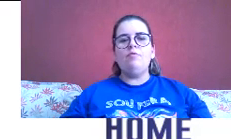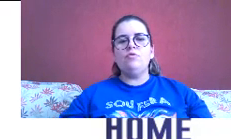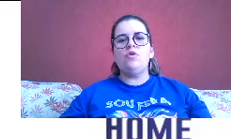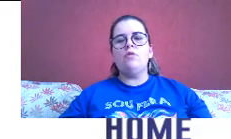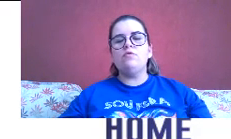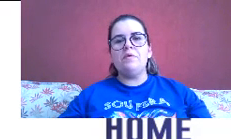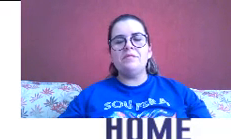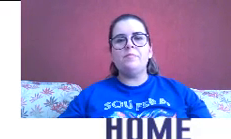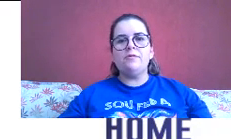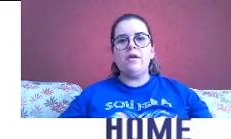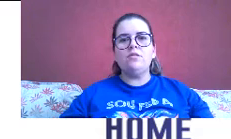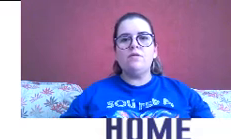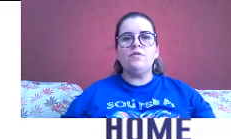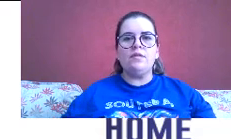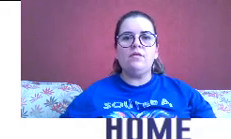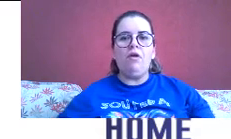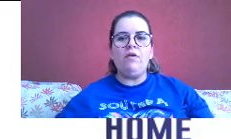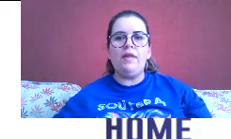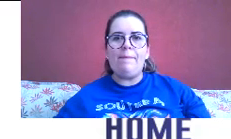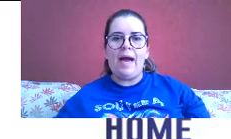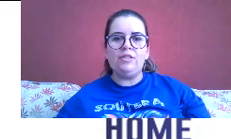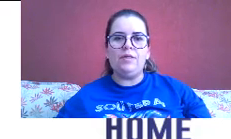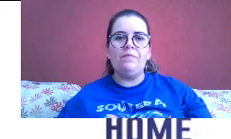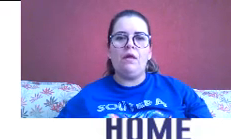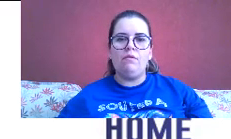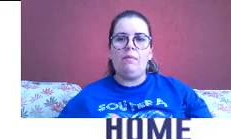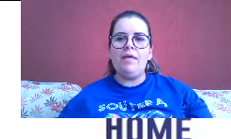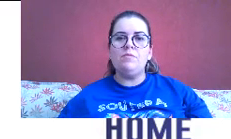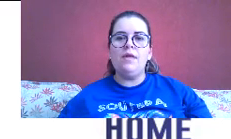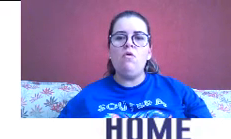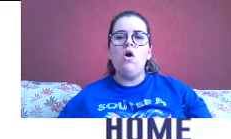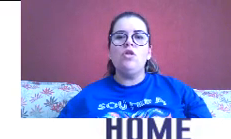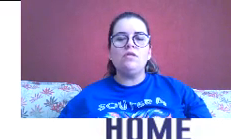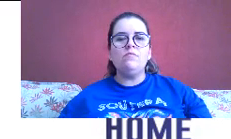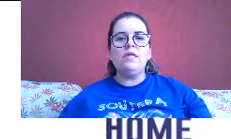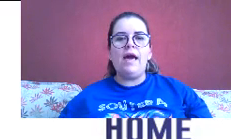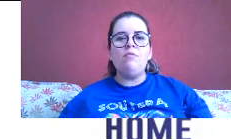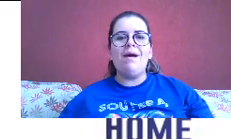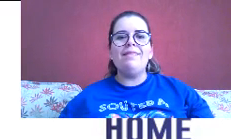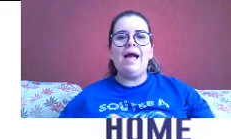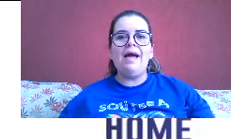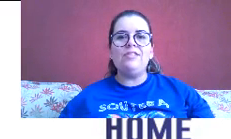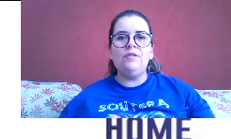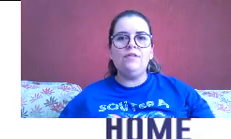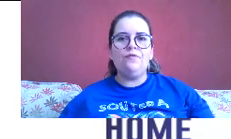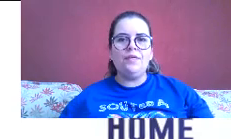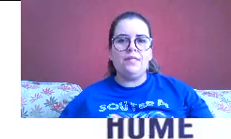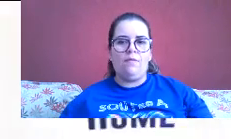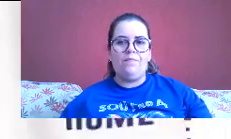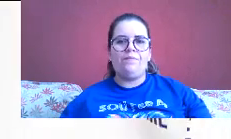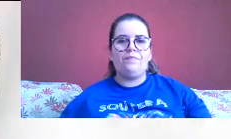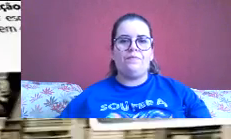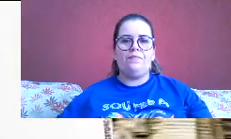e tem muitos jogos com esses personagens que vocês estão vendo aí na página não é mesmo então nós vamos criar uma narrativa